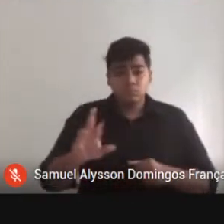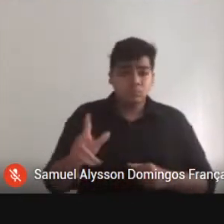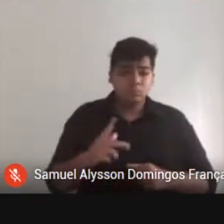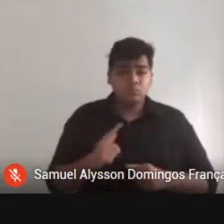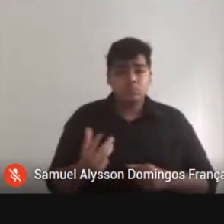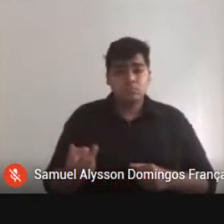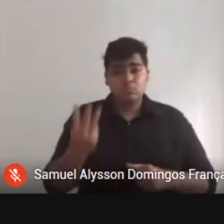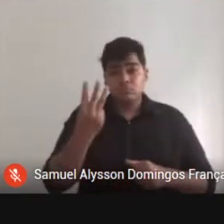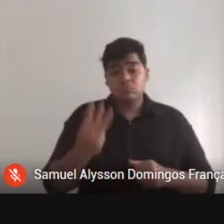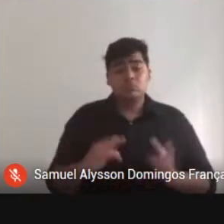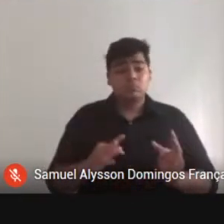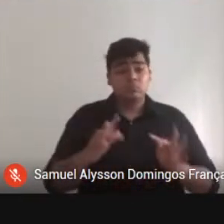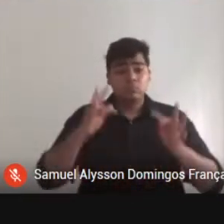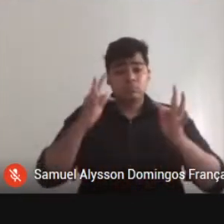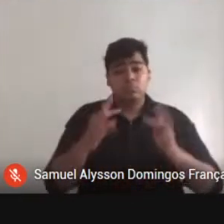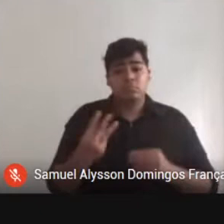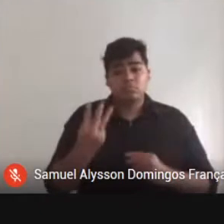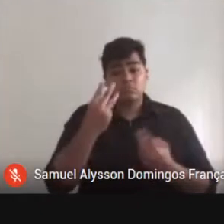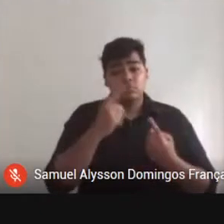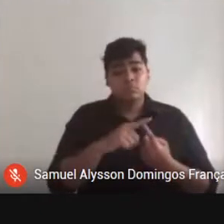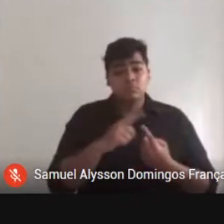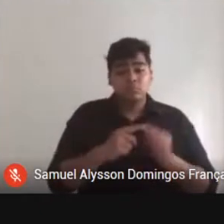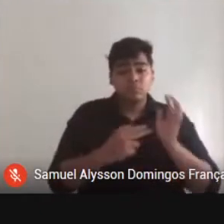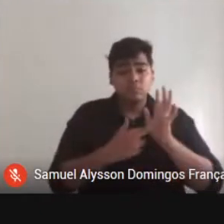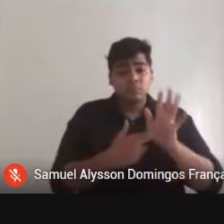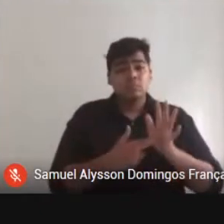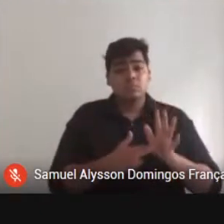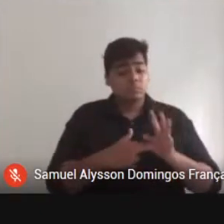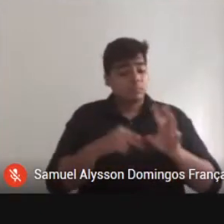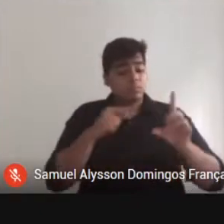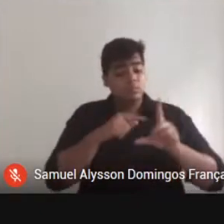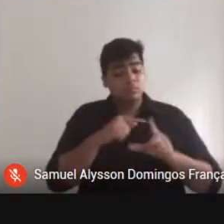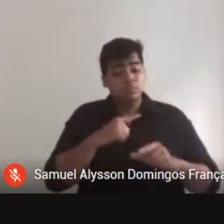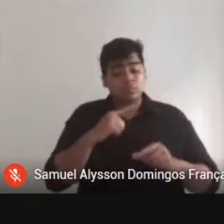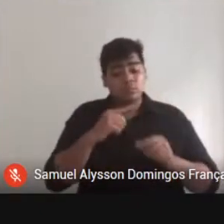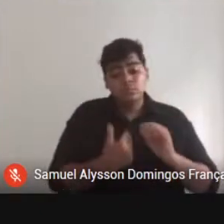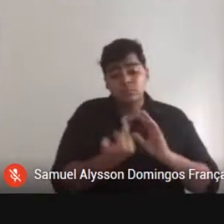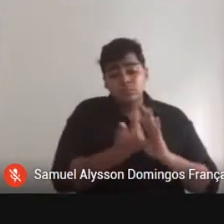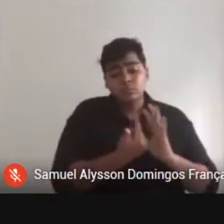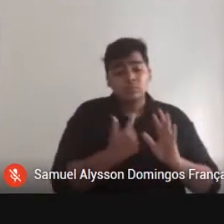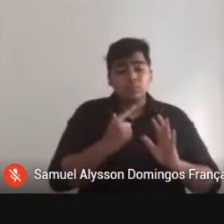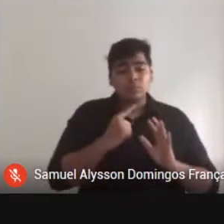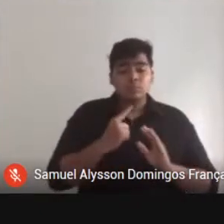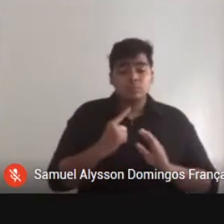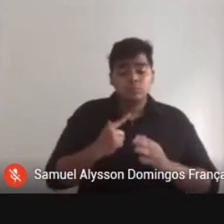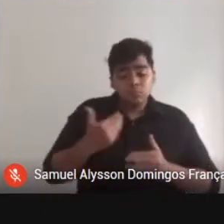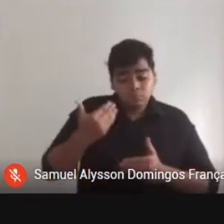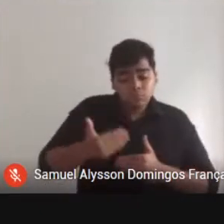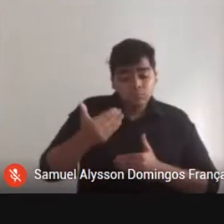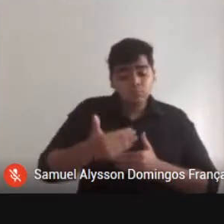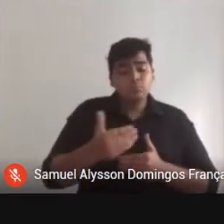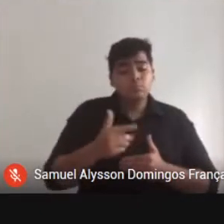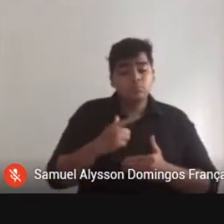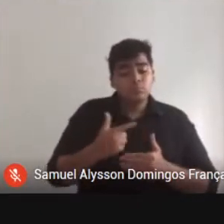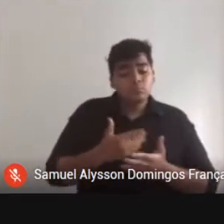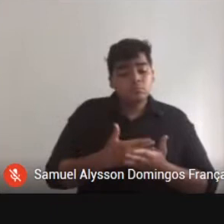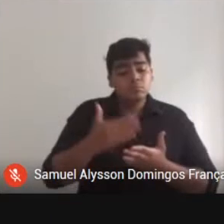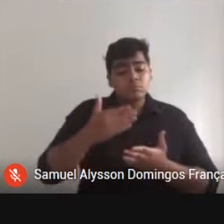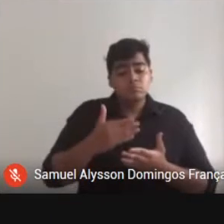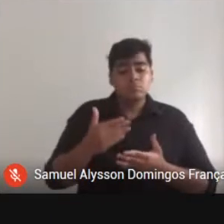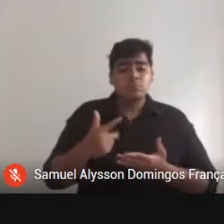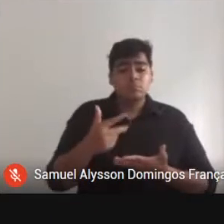tecnologias, esses 3 formatos de representação gráfica permeou todas as etapas. Eu fazia uma provocação de iniciar pelo desenho à mão